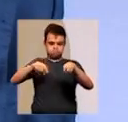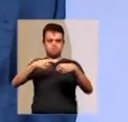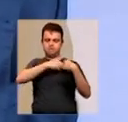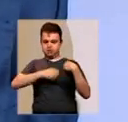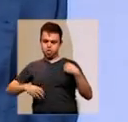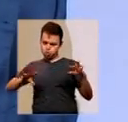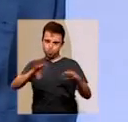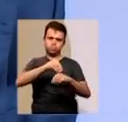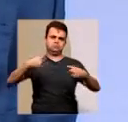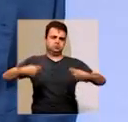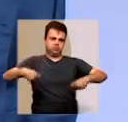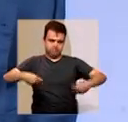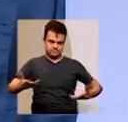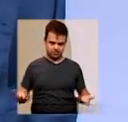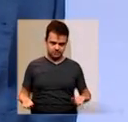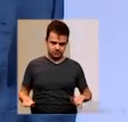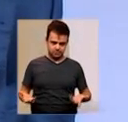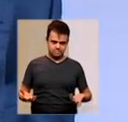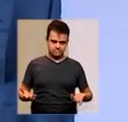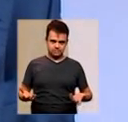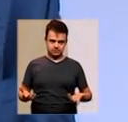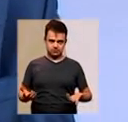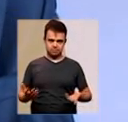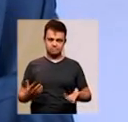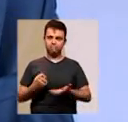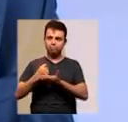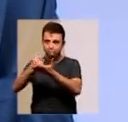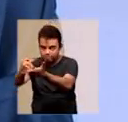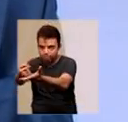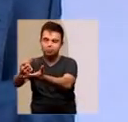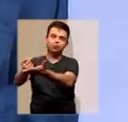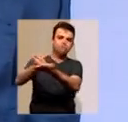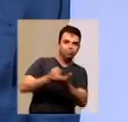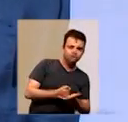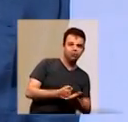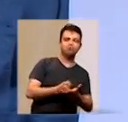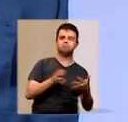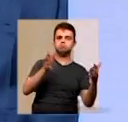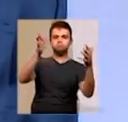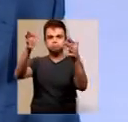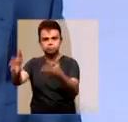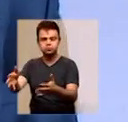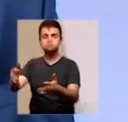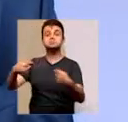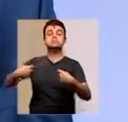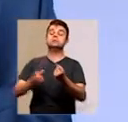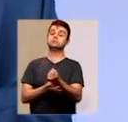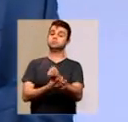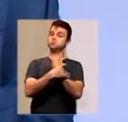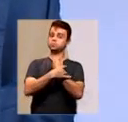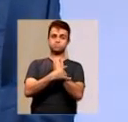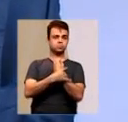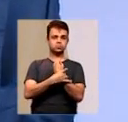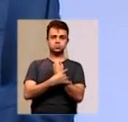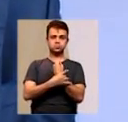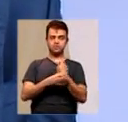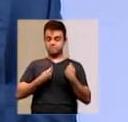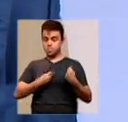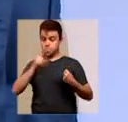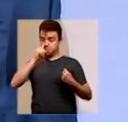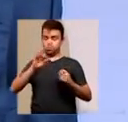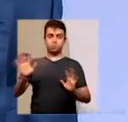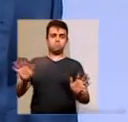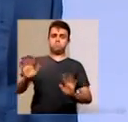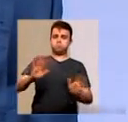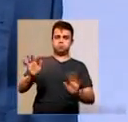dirige um veículo e transporta alguém, tem que transportar a pessoa até o seu destino sem causar nenhum dano a ela. Certo.